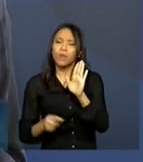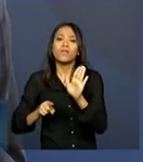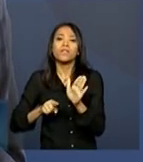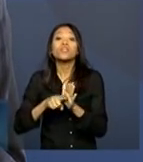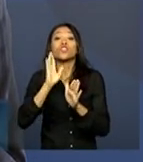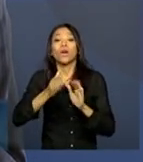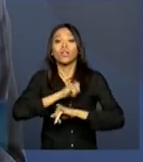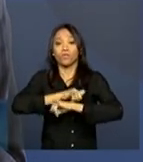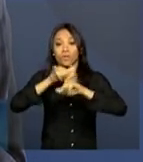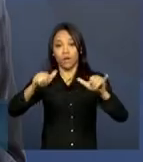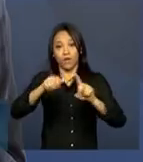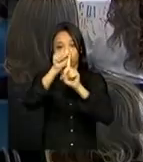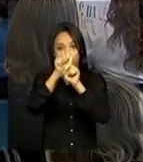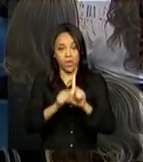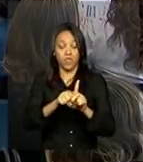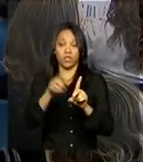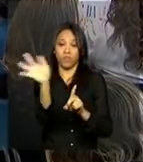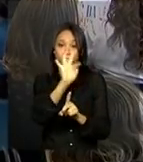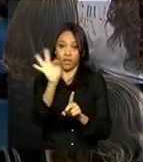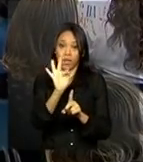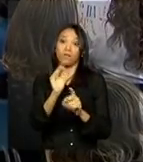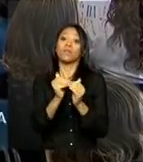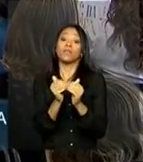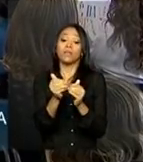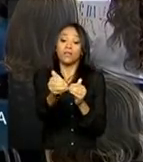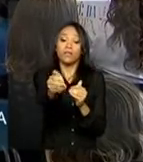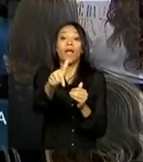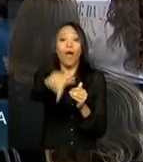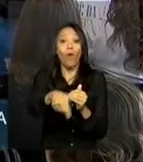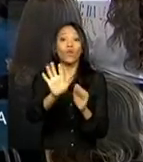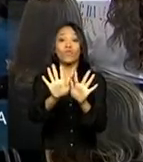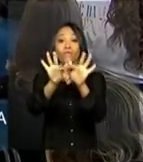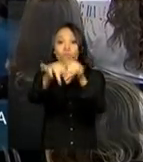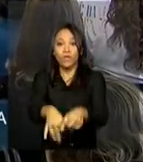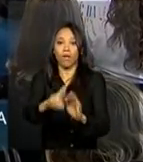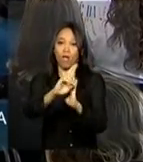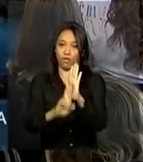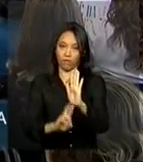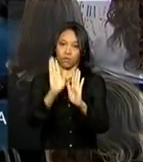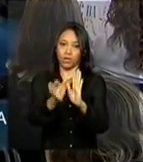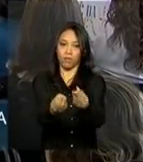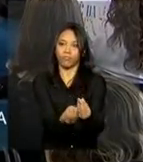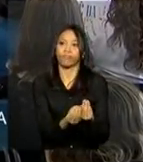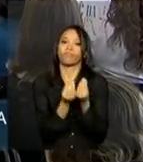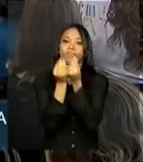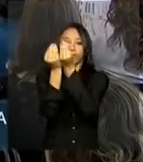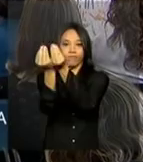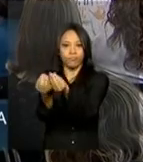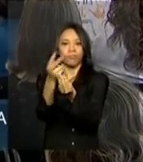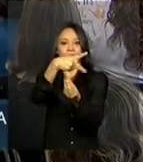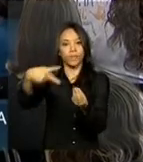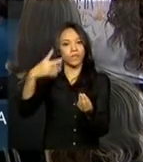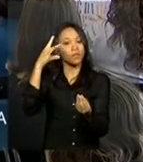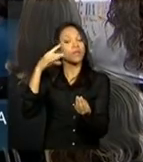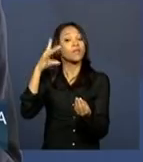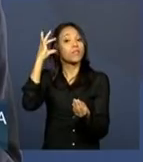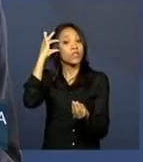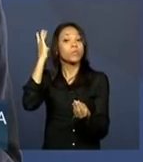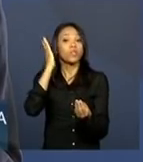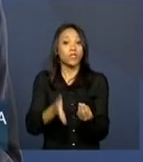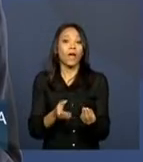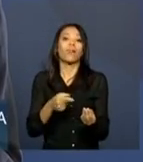Fevereiro deste ano e o relatório final que agora entregamos a vossa excelência apresentar nesta data